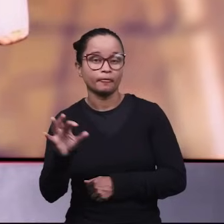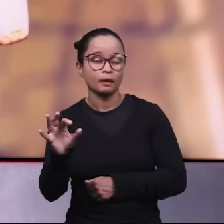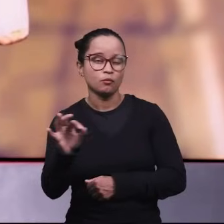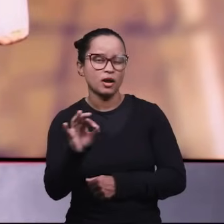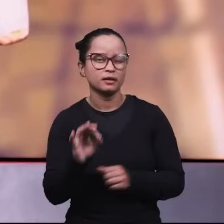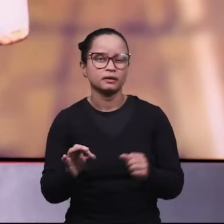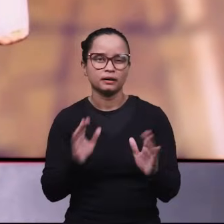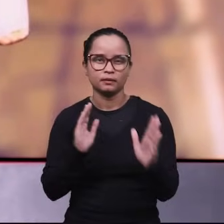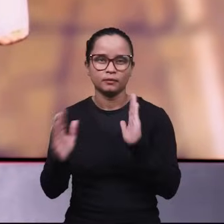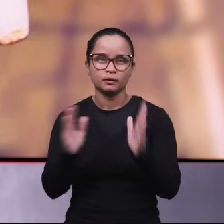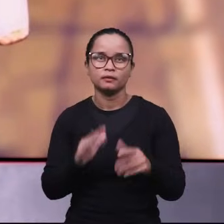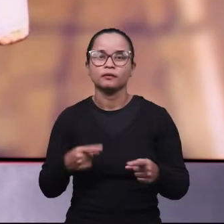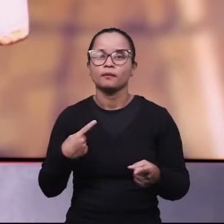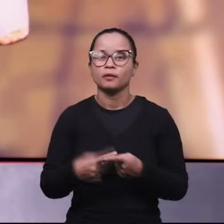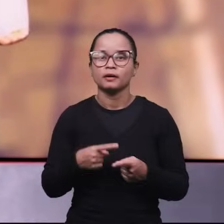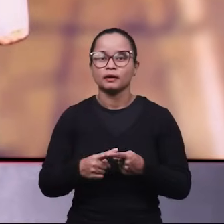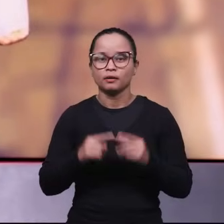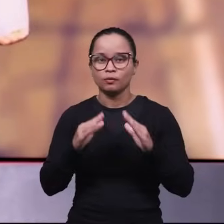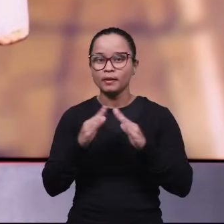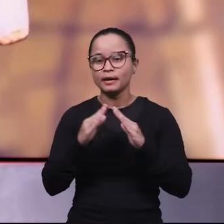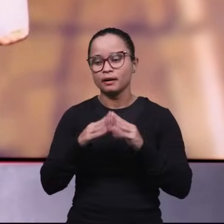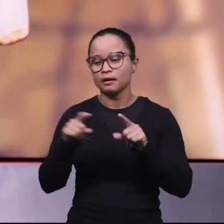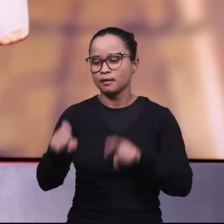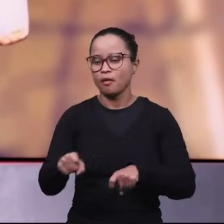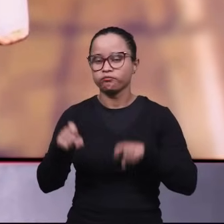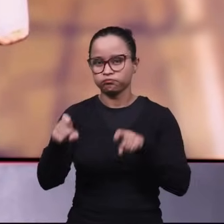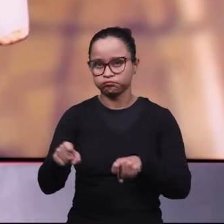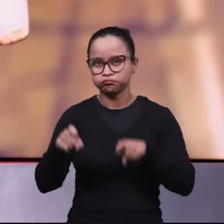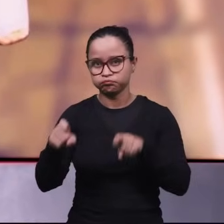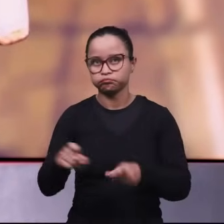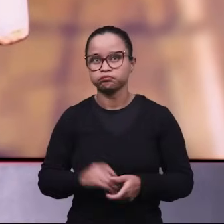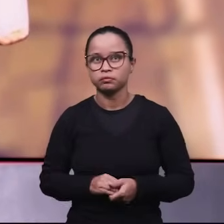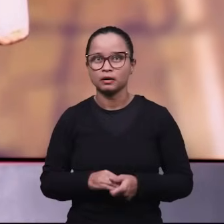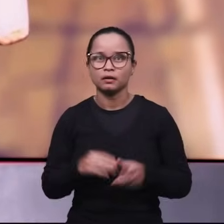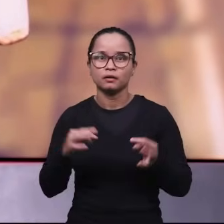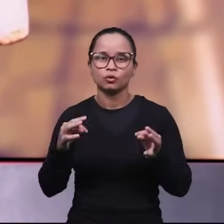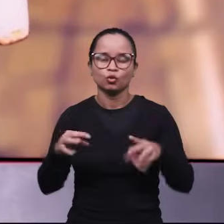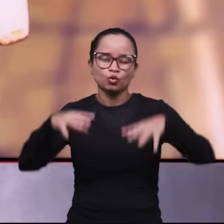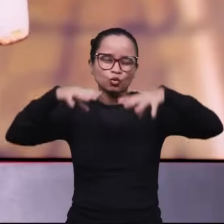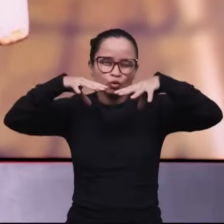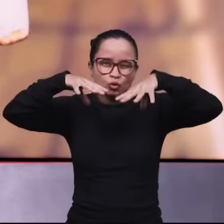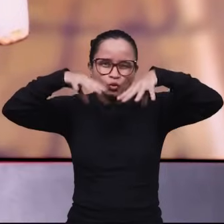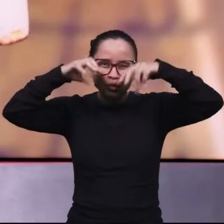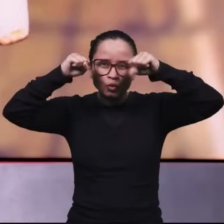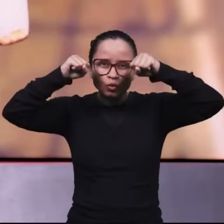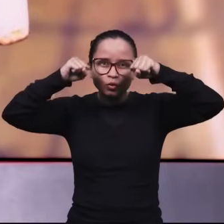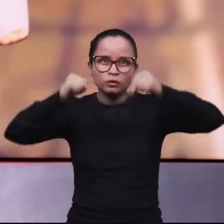uma casa de camponeses eram tudo